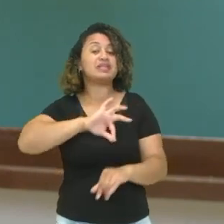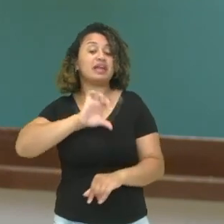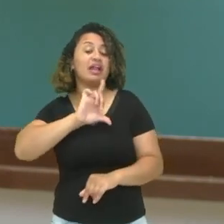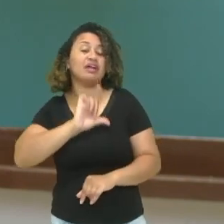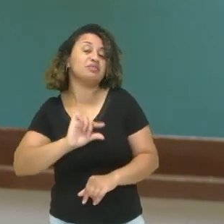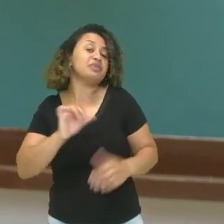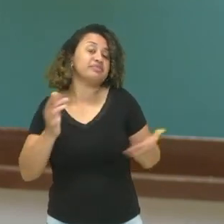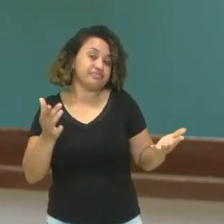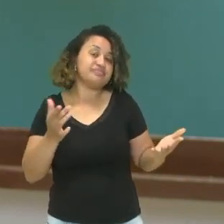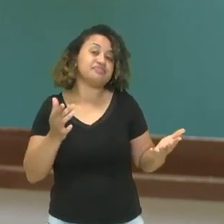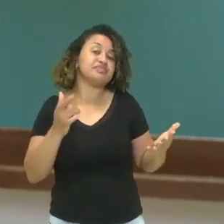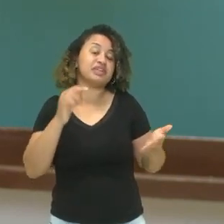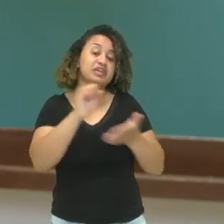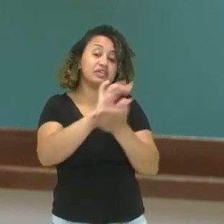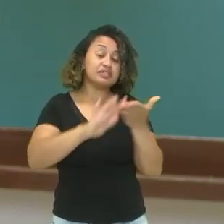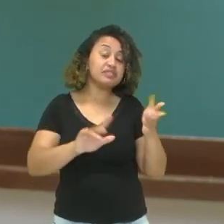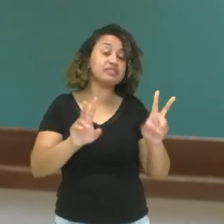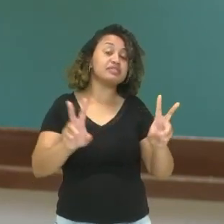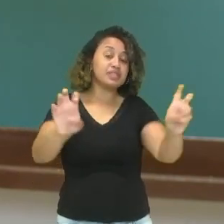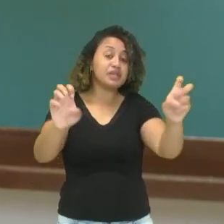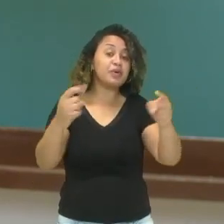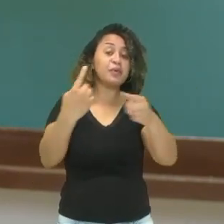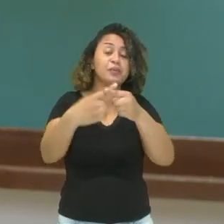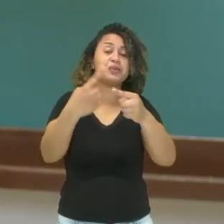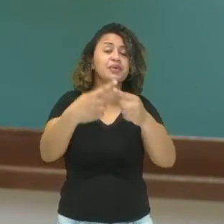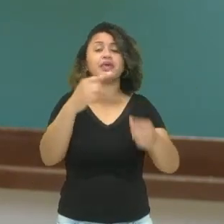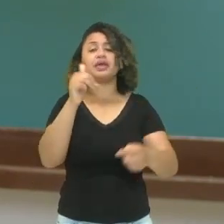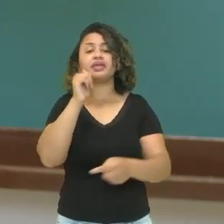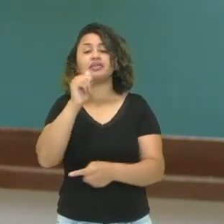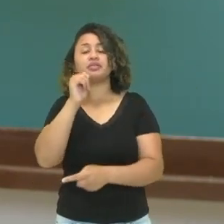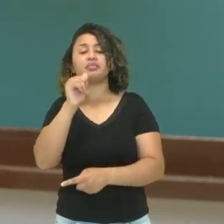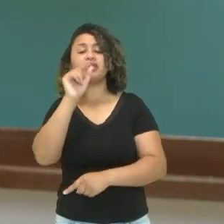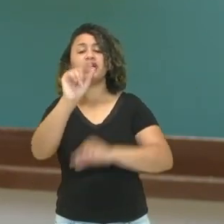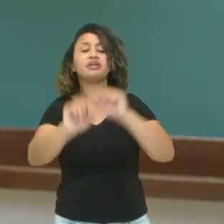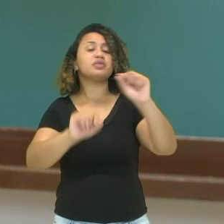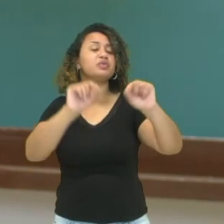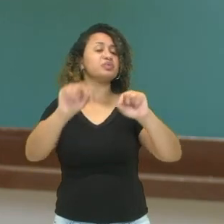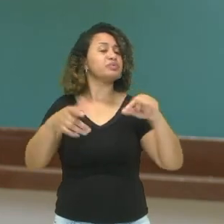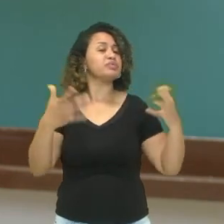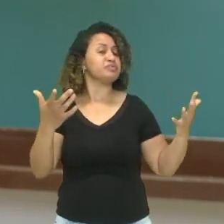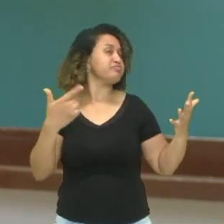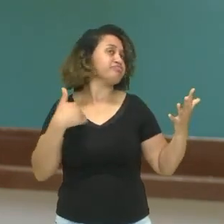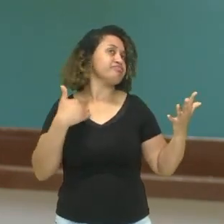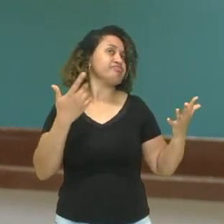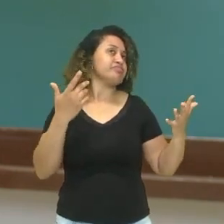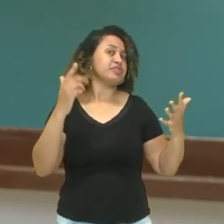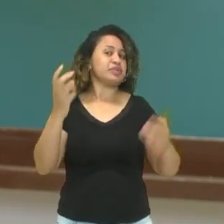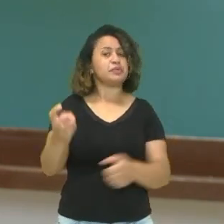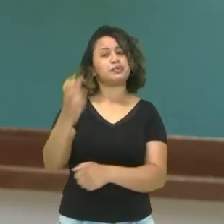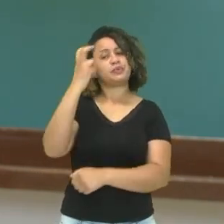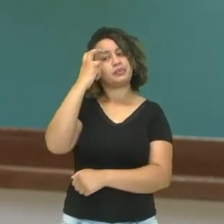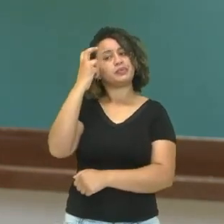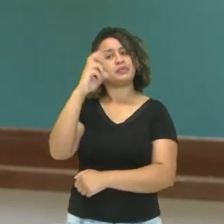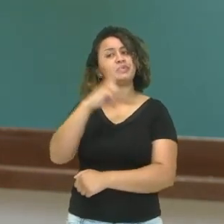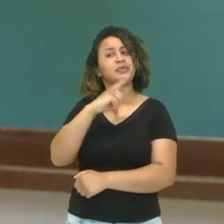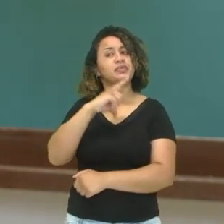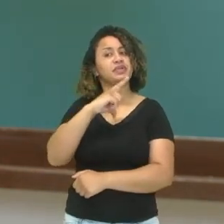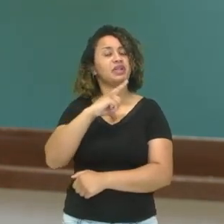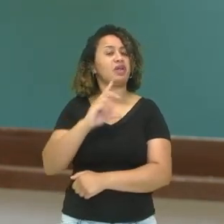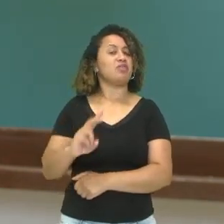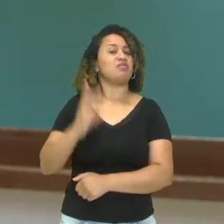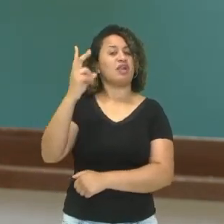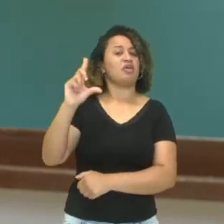reconhecimento. E a atividade era sobre isso. Por que será que as mulheres têm essa tradicionalmente na cultura de ser menos